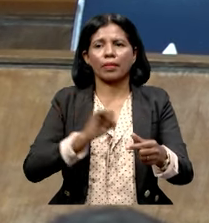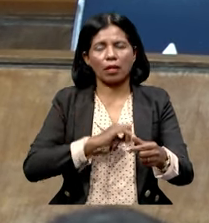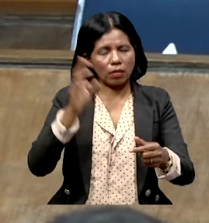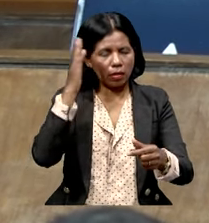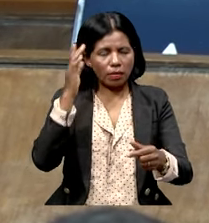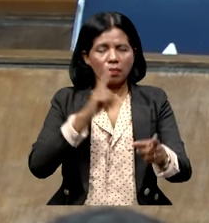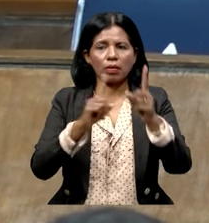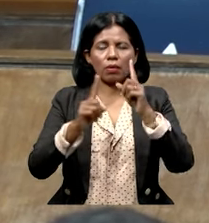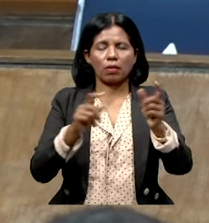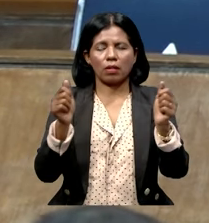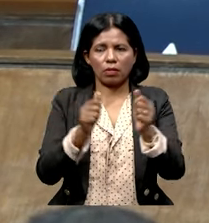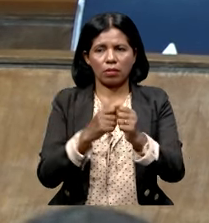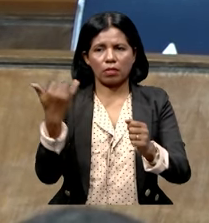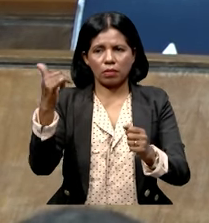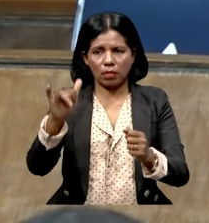pronúncio, não o